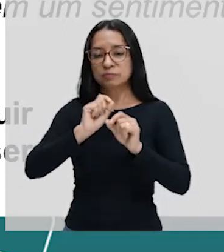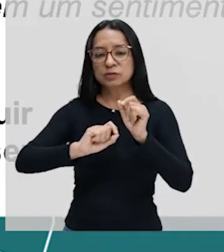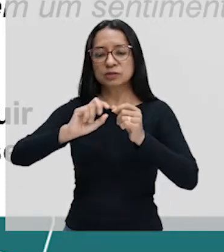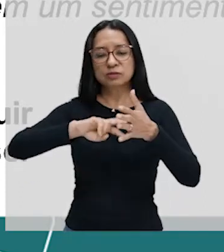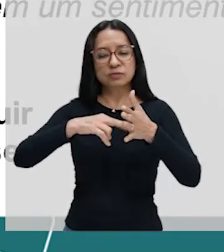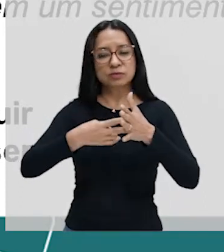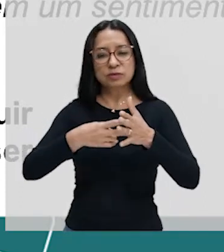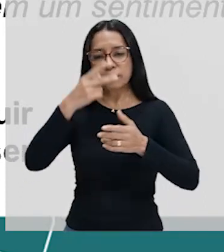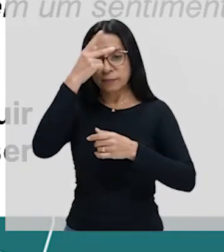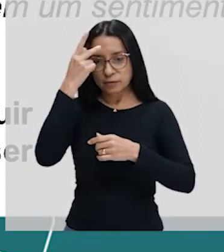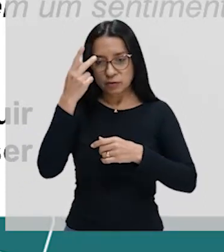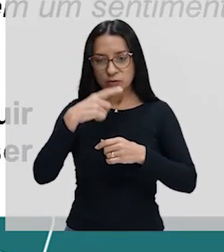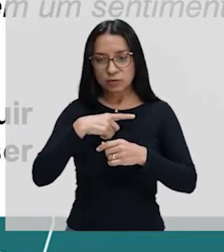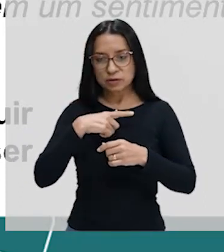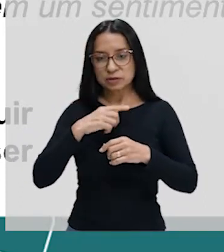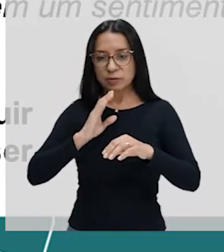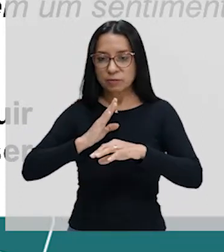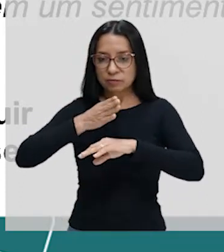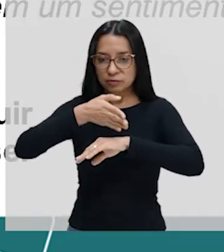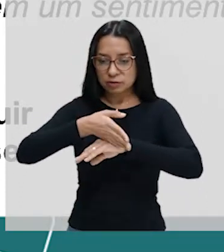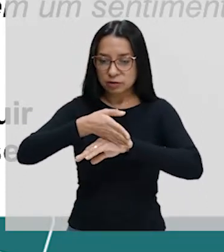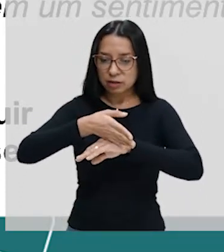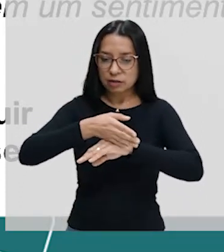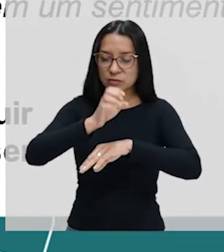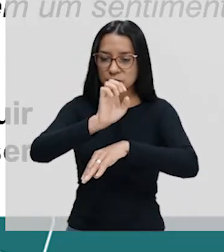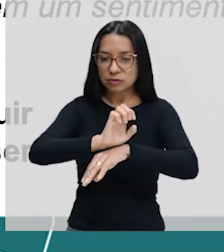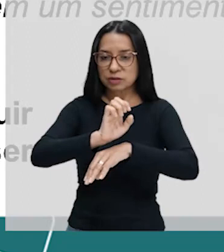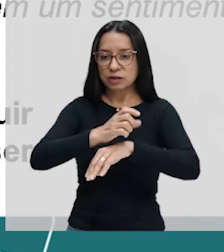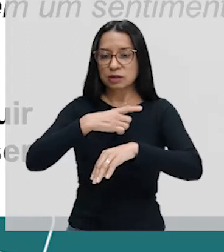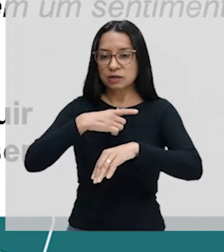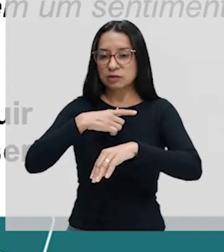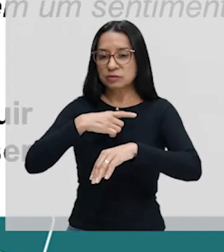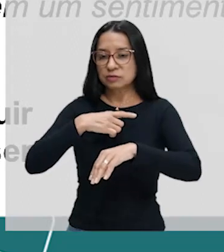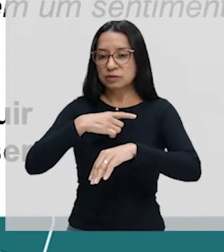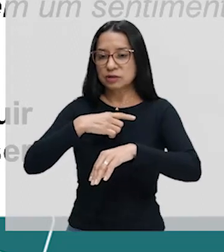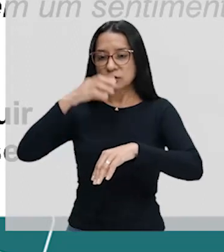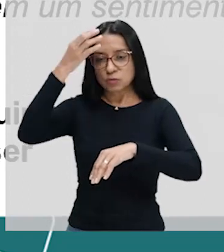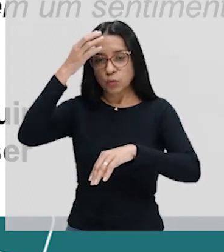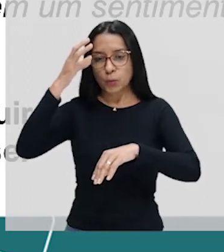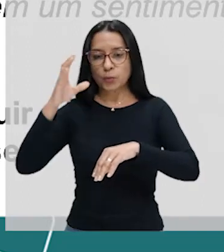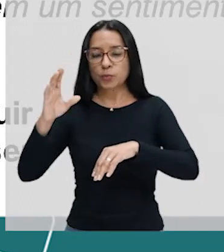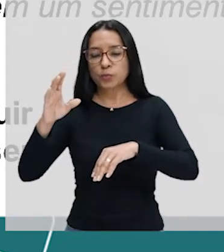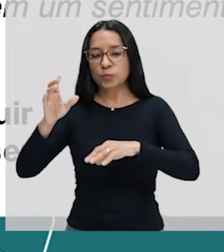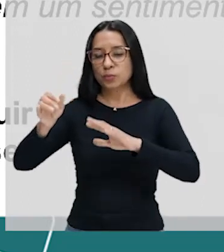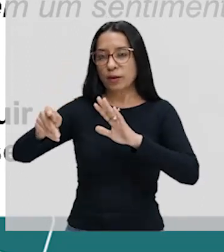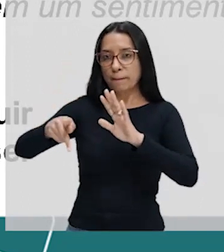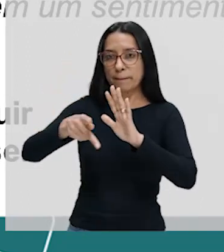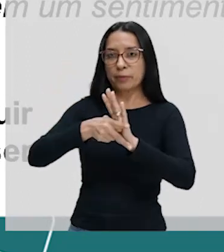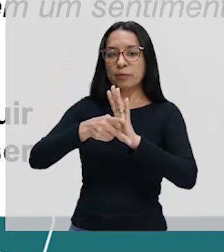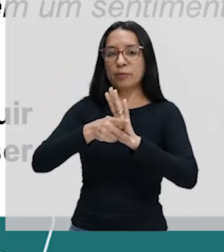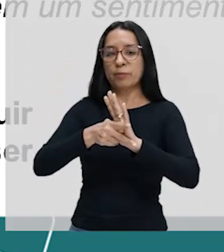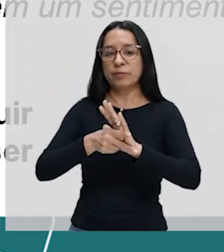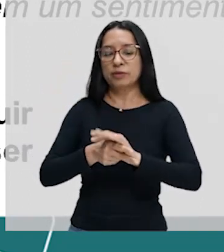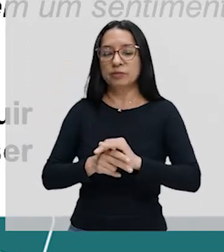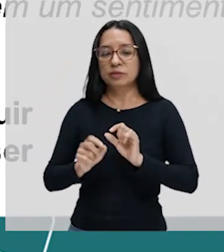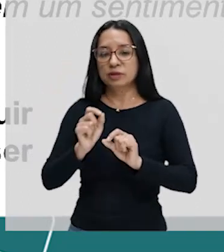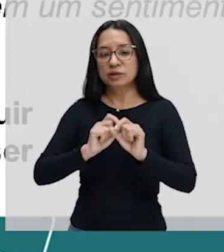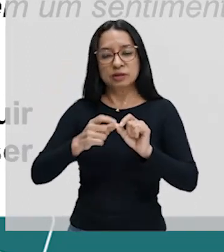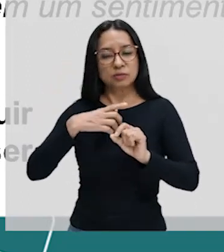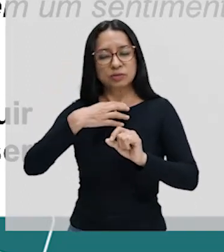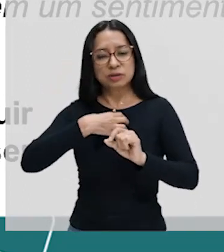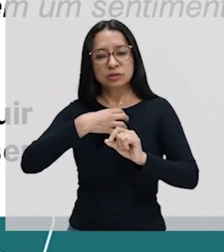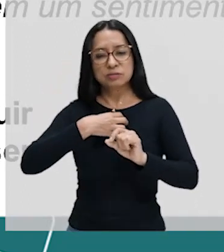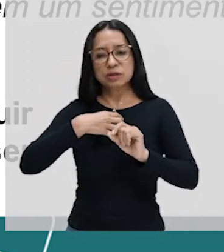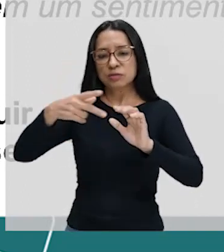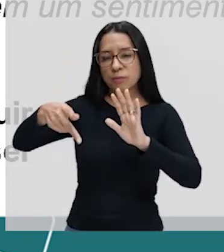pessoas que estão dentro daquele estado que vão ter traços culturais, traços de identidade que possuem um sentimento ali